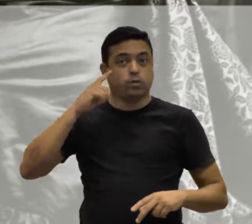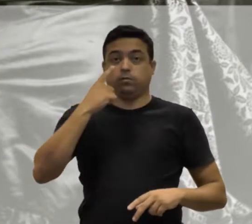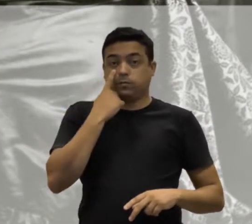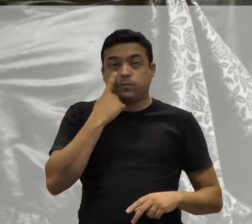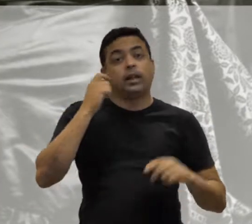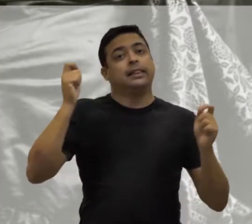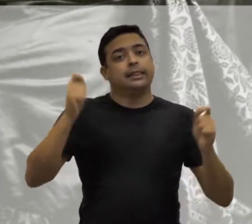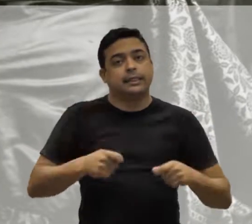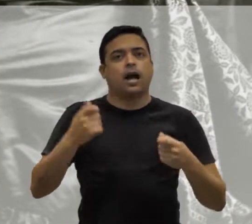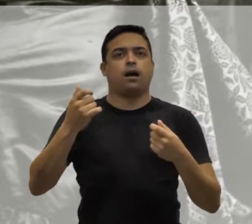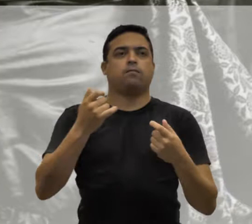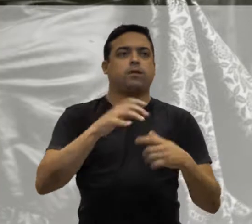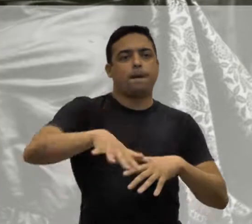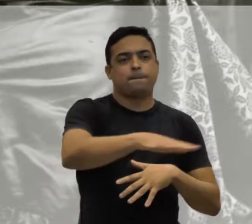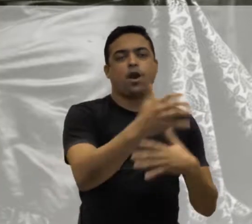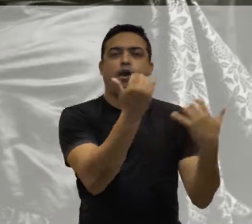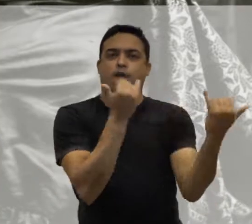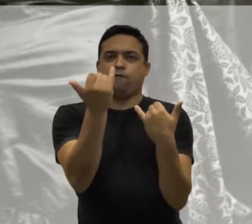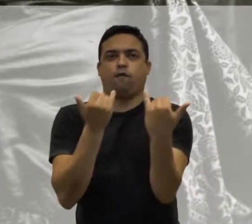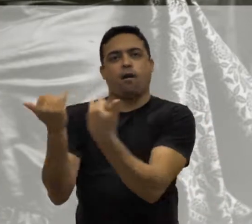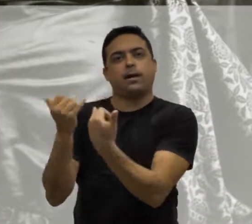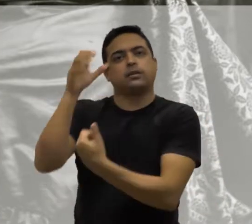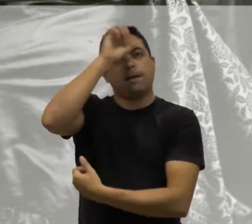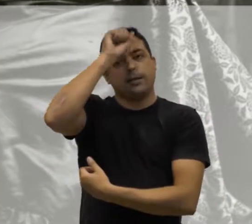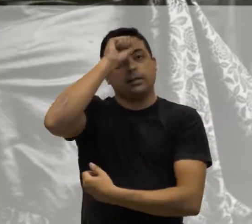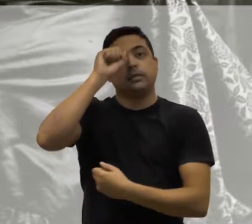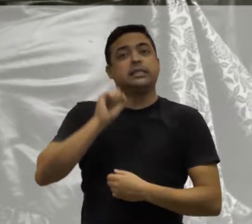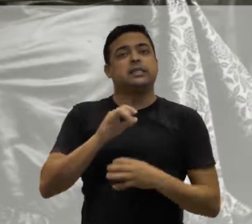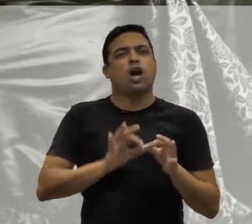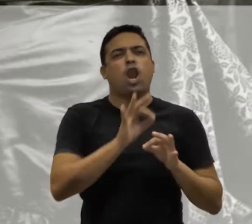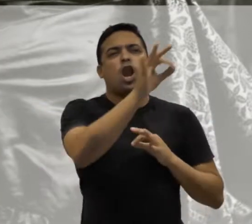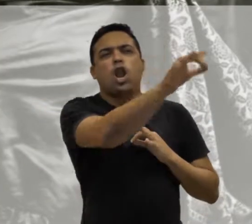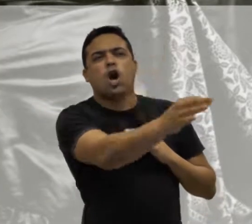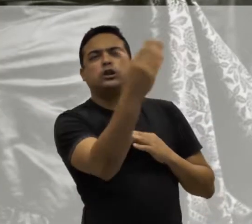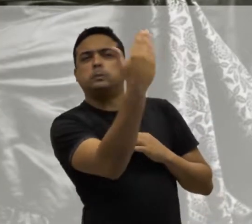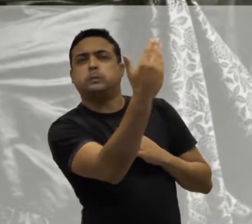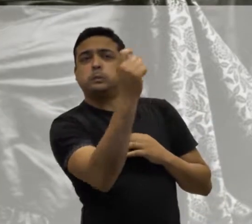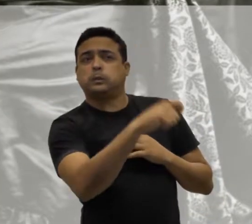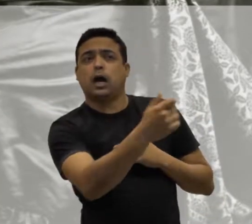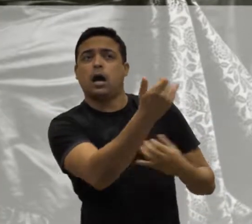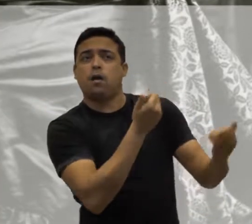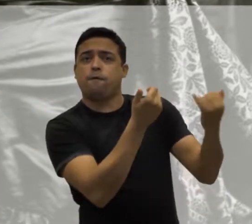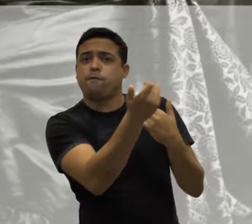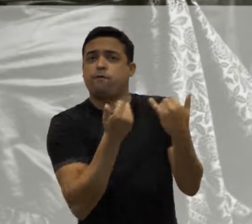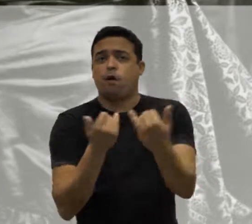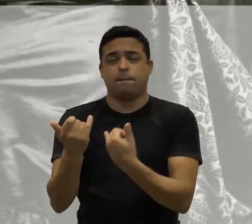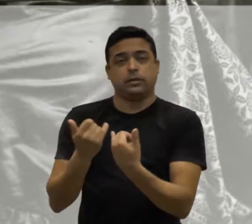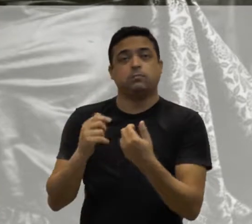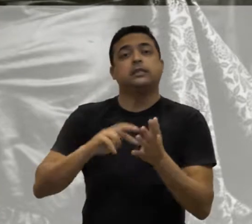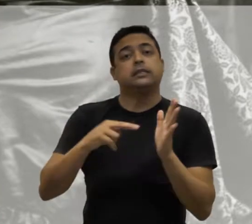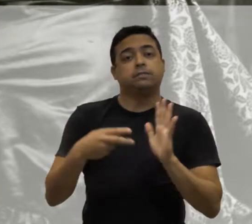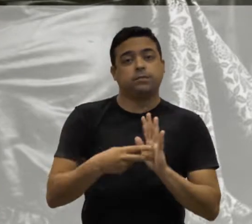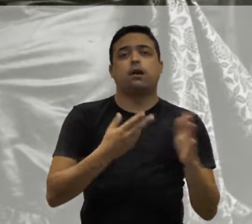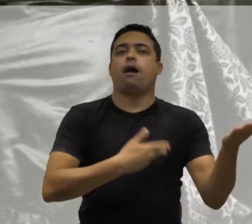é possível perceber informações do ambiente, mesmo que o indivíduo esteja a uma distância considerável, o que